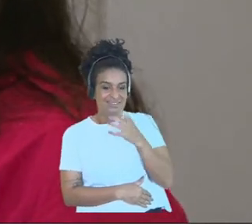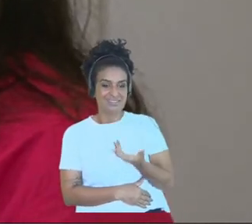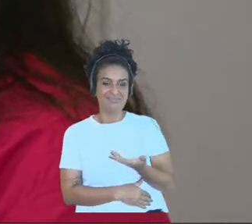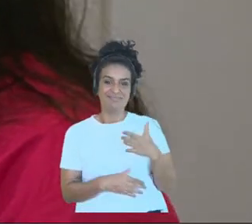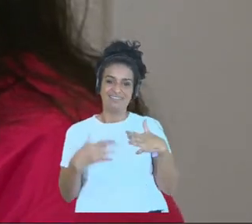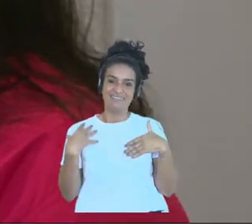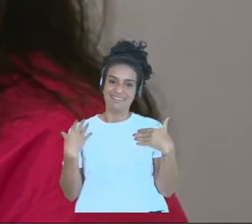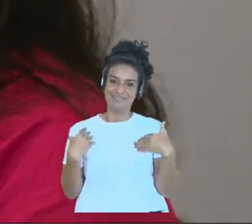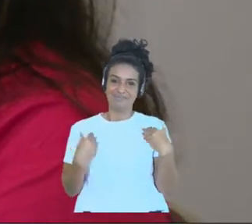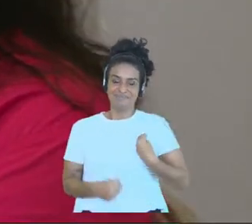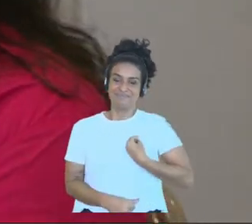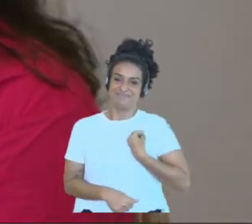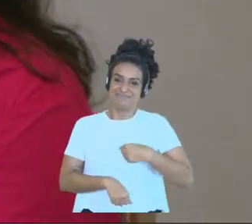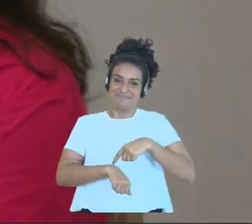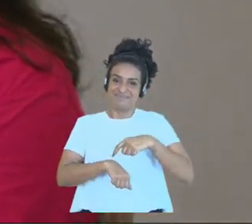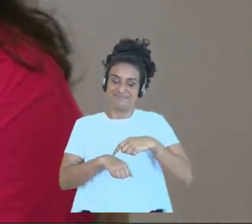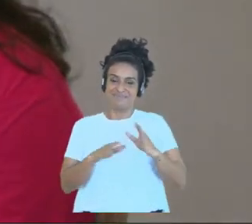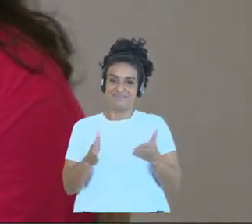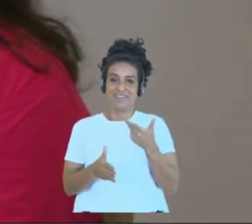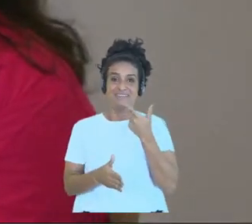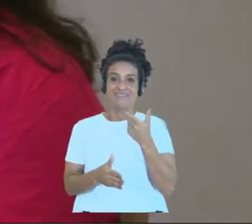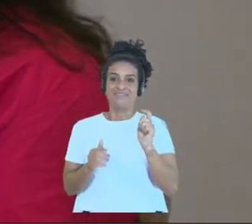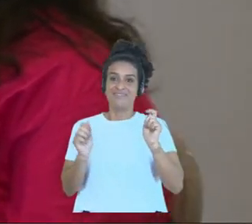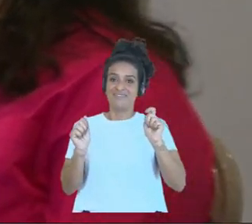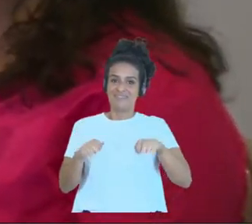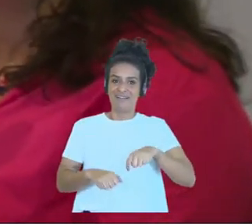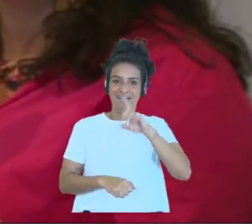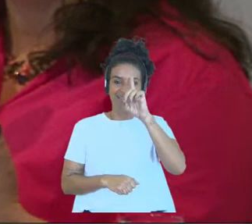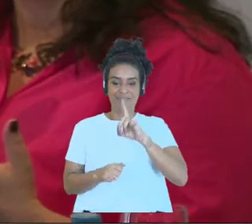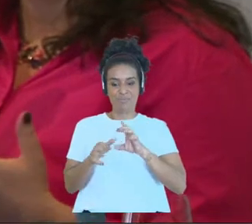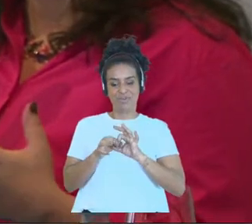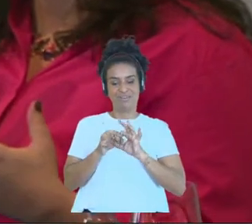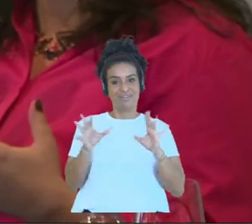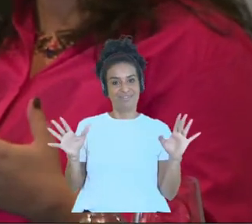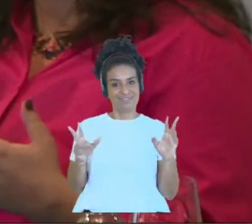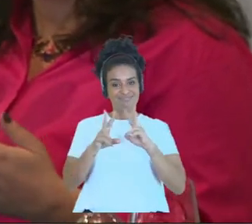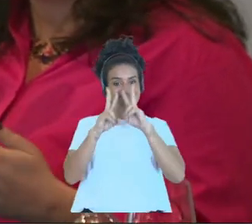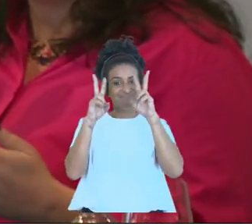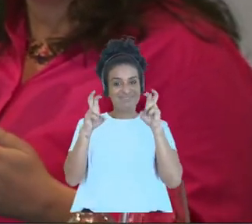alegria estar aqui nesse momento, podendo falar da nossa democracia